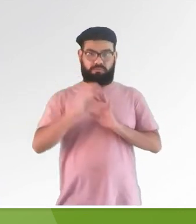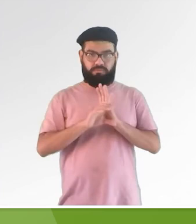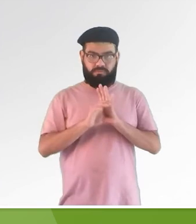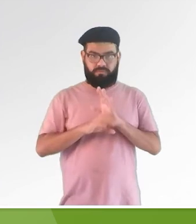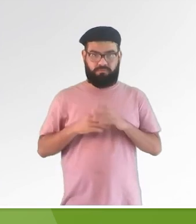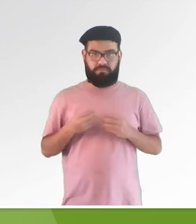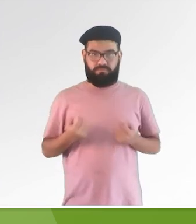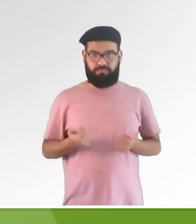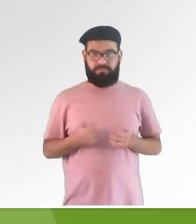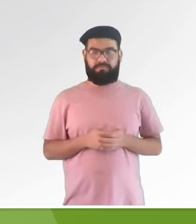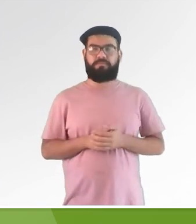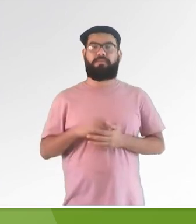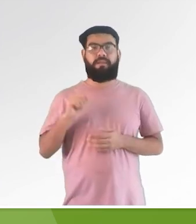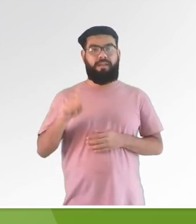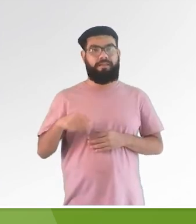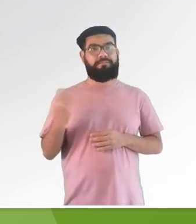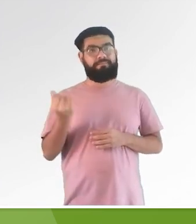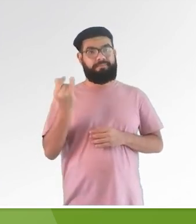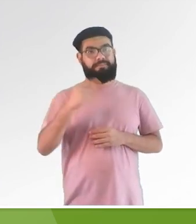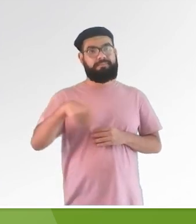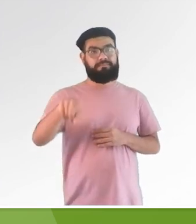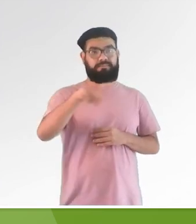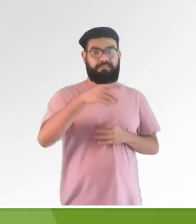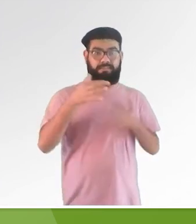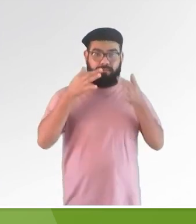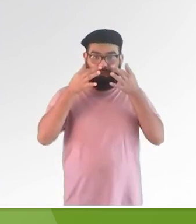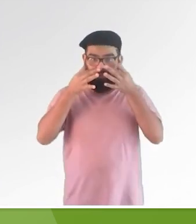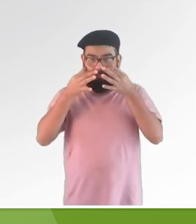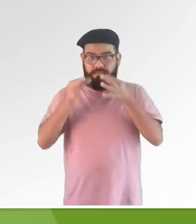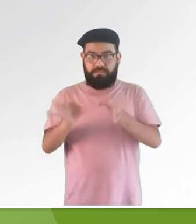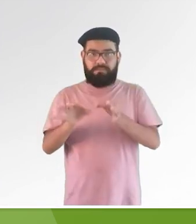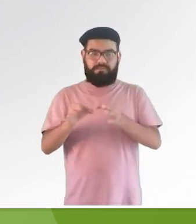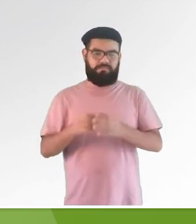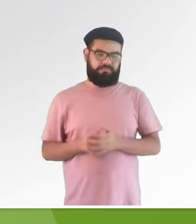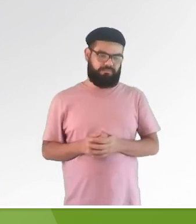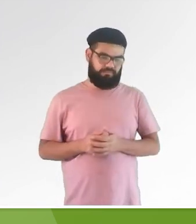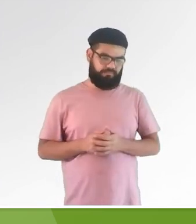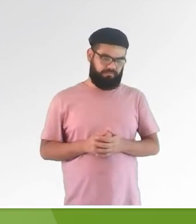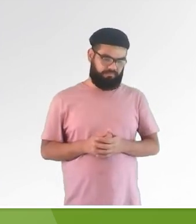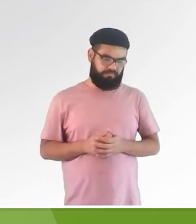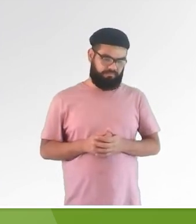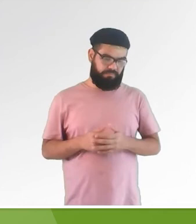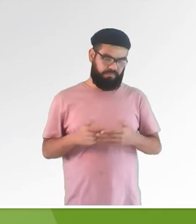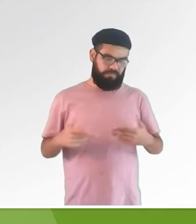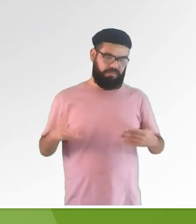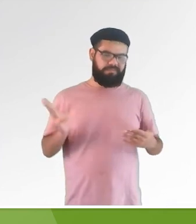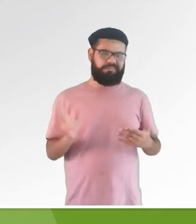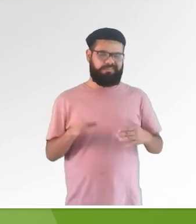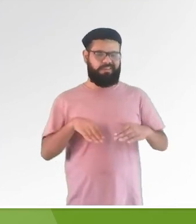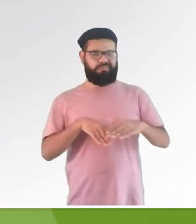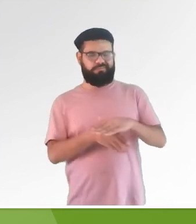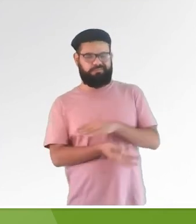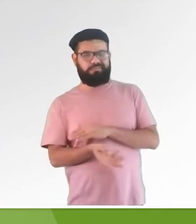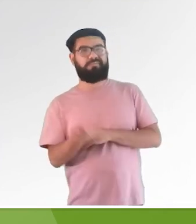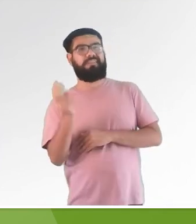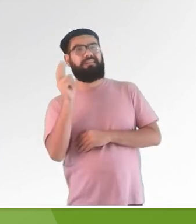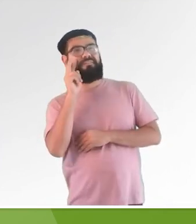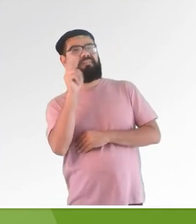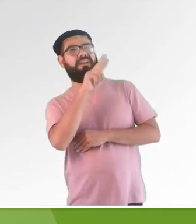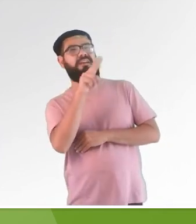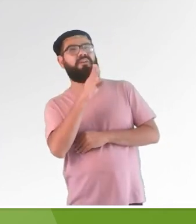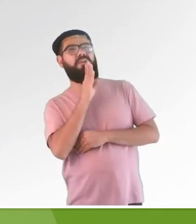Então é importante vocês prestarem atenção. São coisas que a gente já costuma até falar no cotidiano, mas a gente